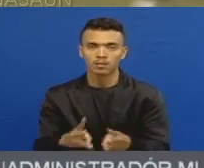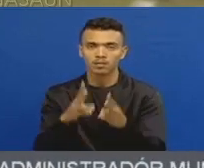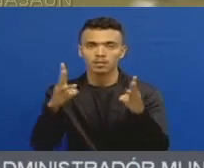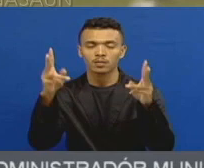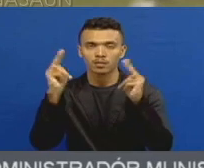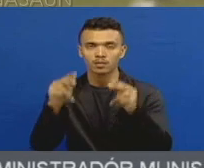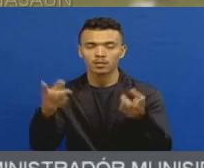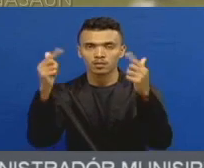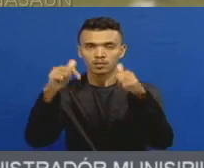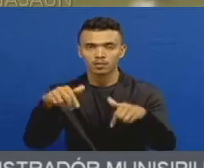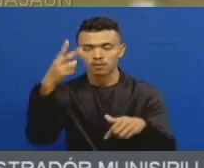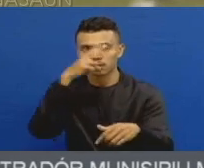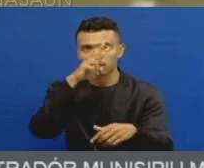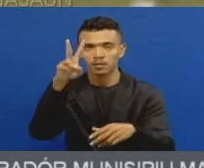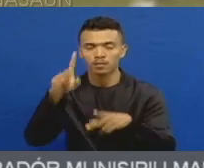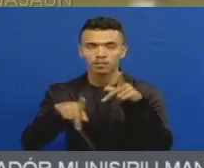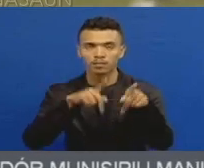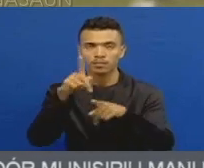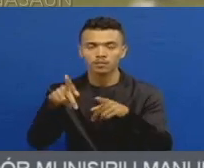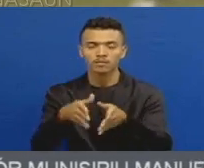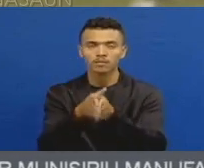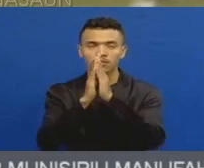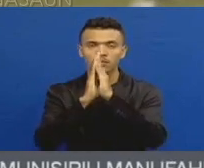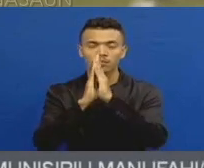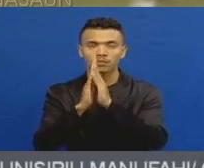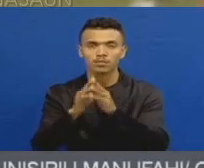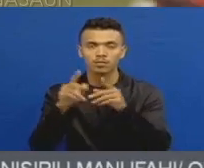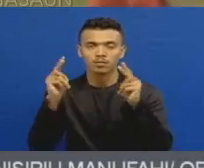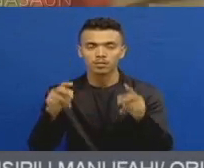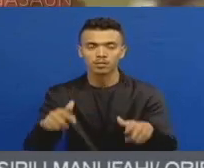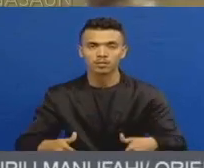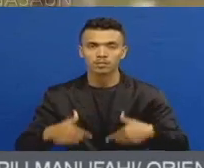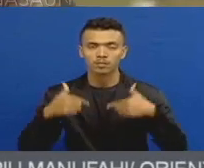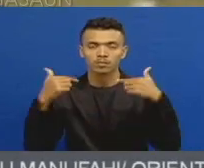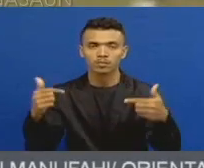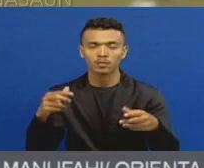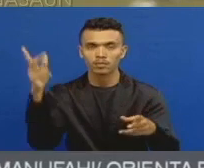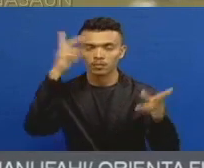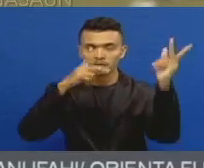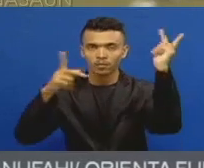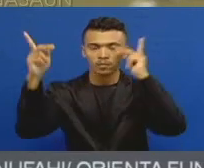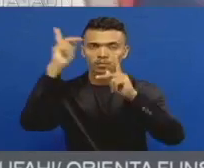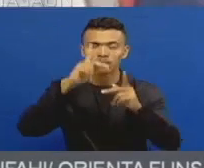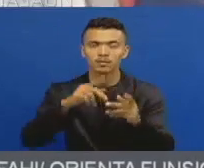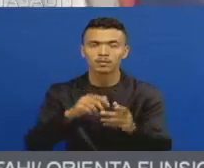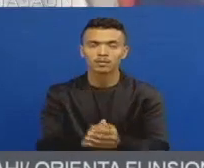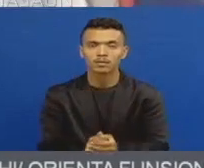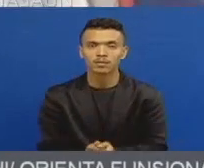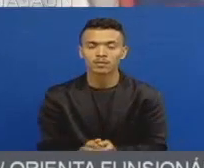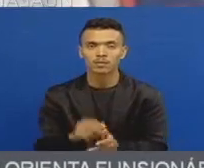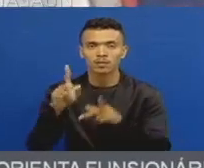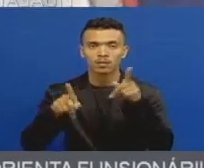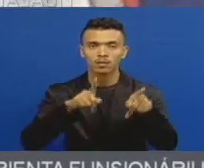may are ame pobo uso thank you Morris hindi na makamiya preocupasyon